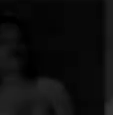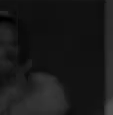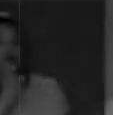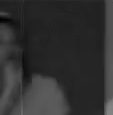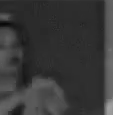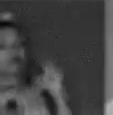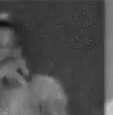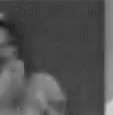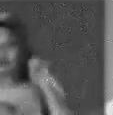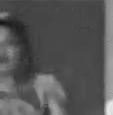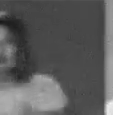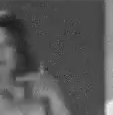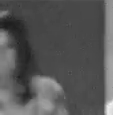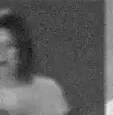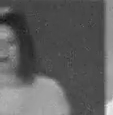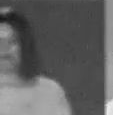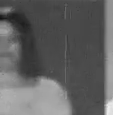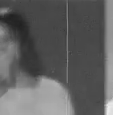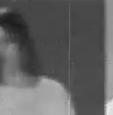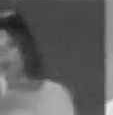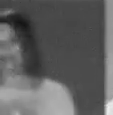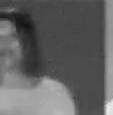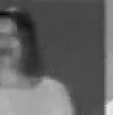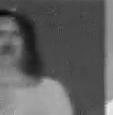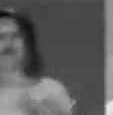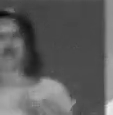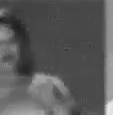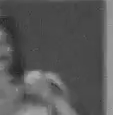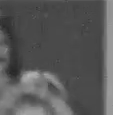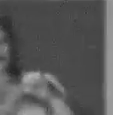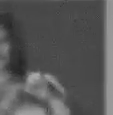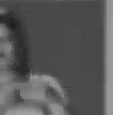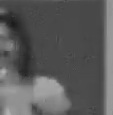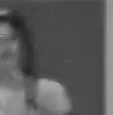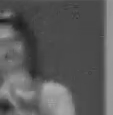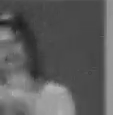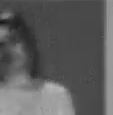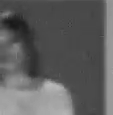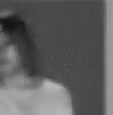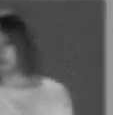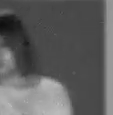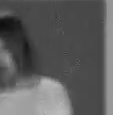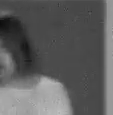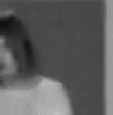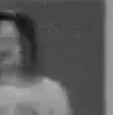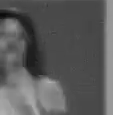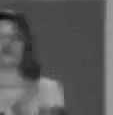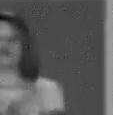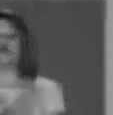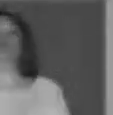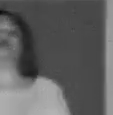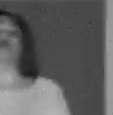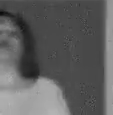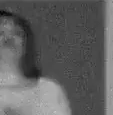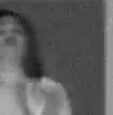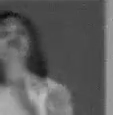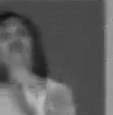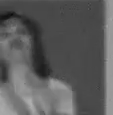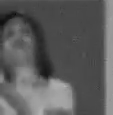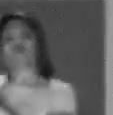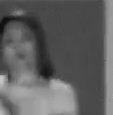Obrigado, candidato. Cabo Daciolo, do Patriota, é o terceiro a perguntar. Candidato, por favor, escolha para quem vai a sua pergunta e pode